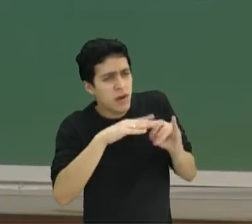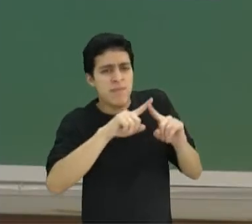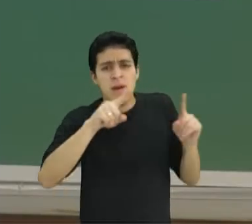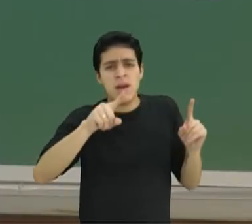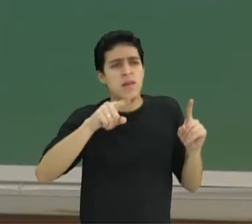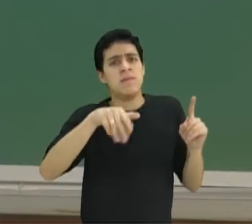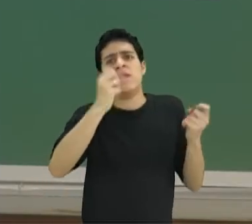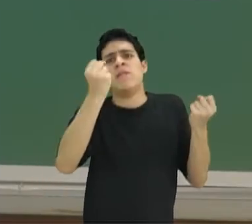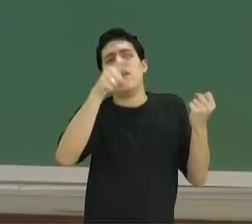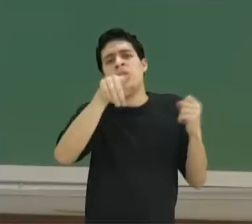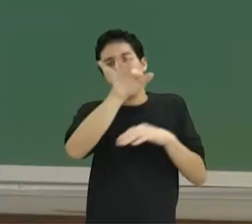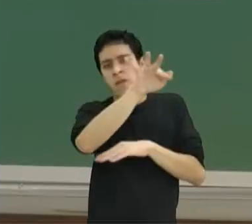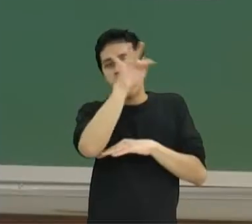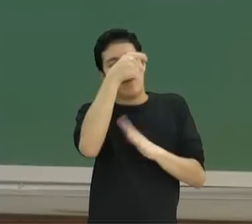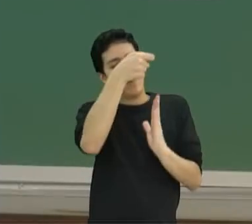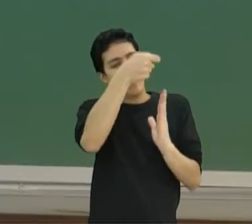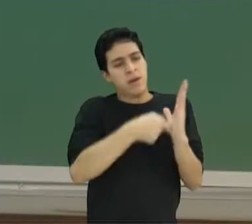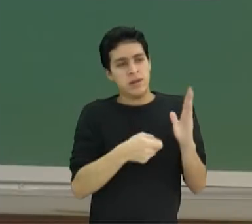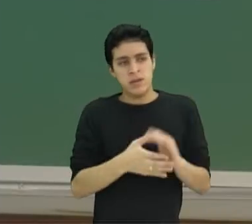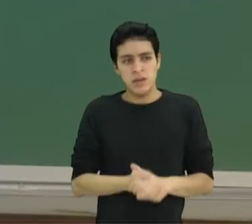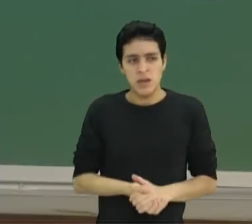predominância é pela formalidade.